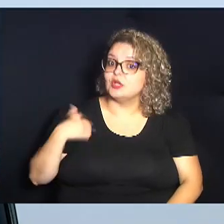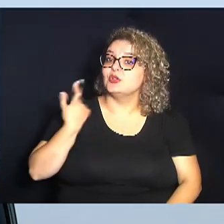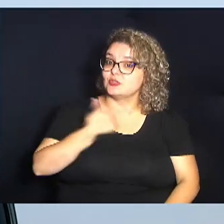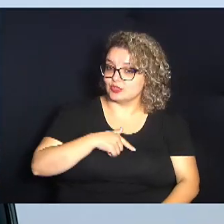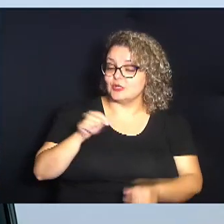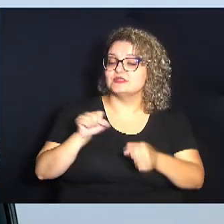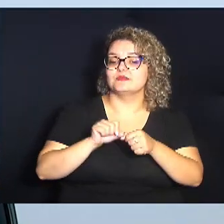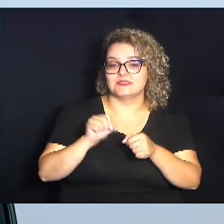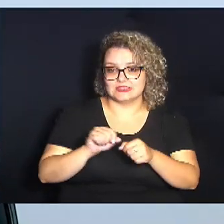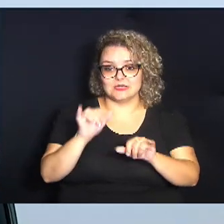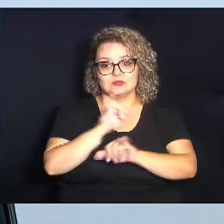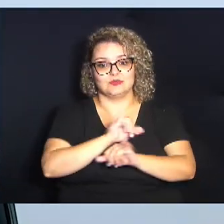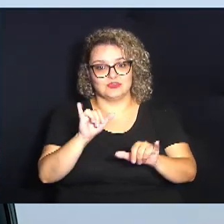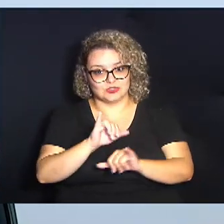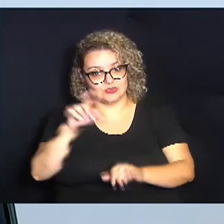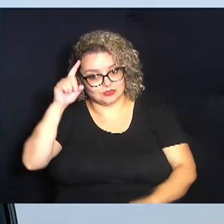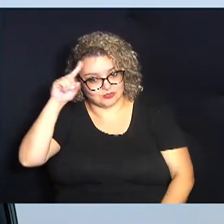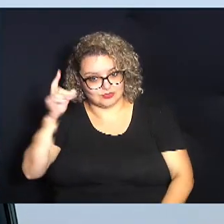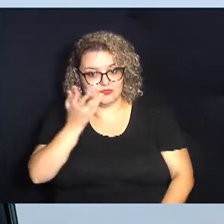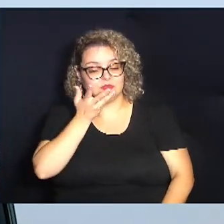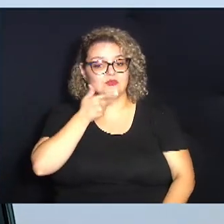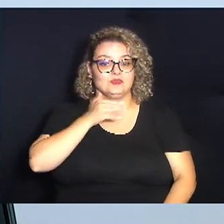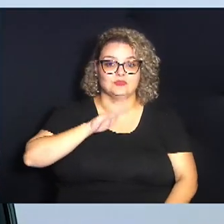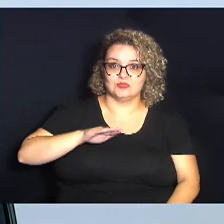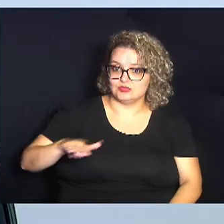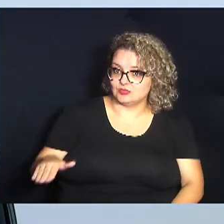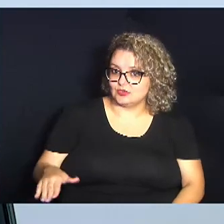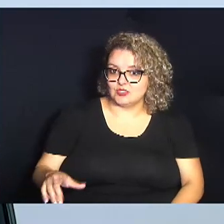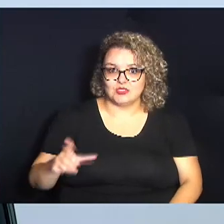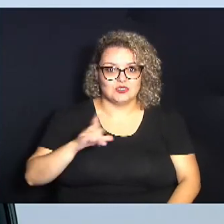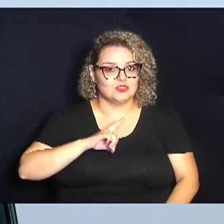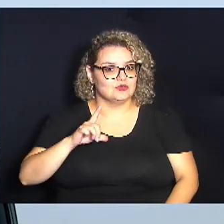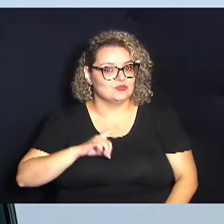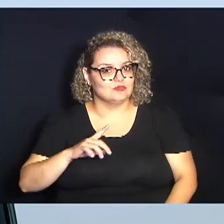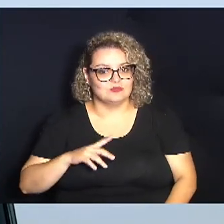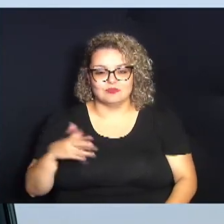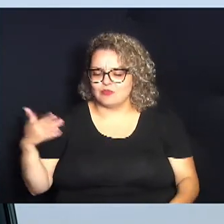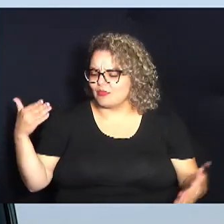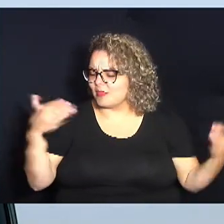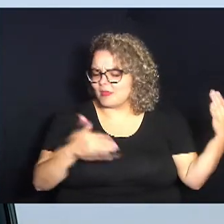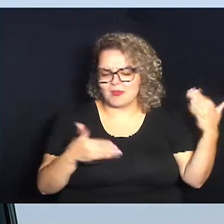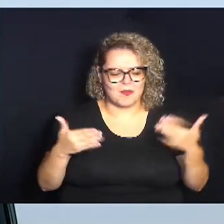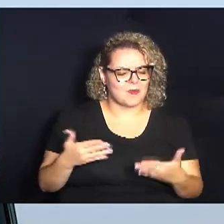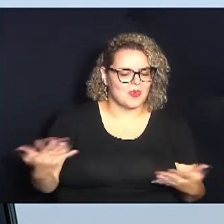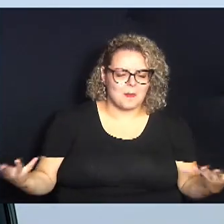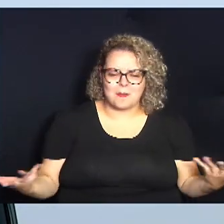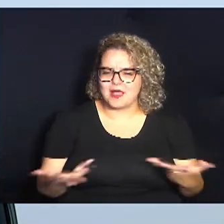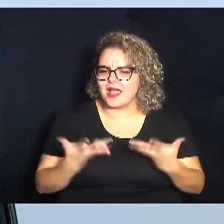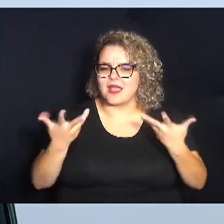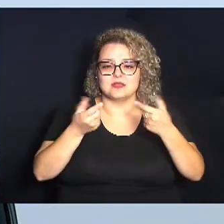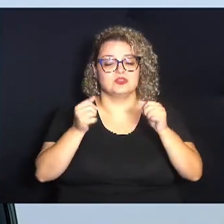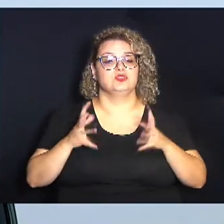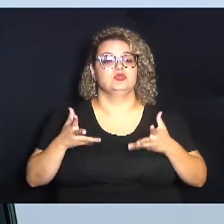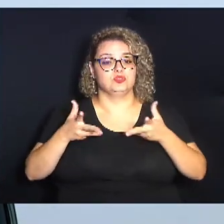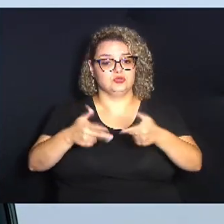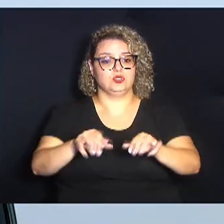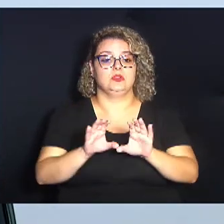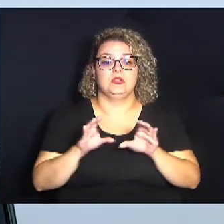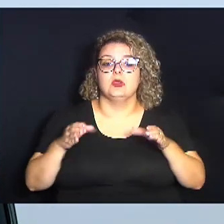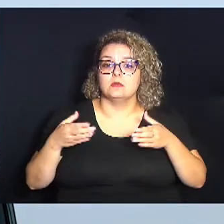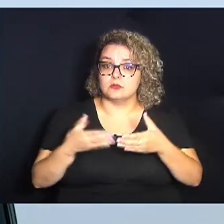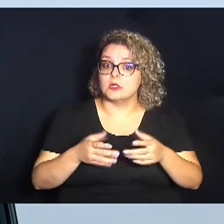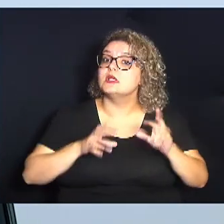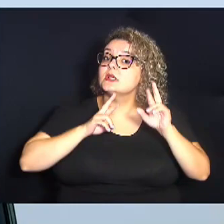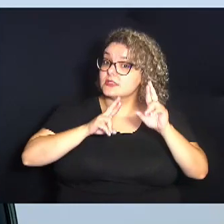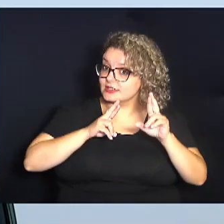sim, essa campanha para o Dia das Crianças. Tivemos uma super participação aí de toda a comunidade. E